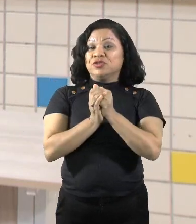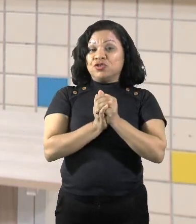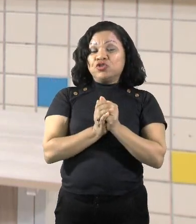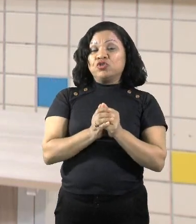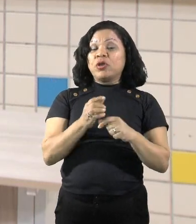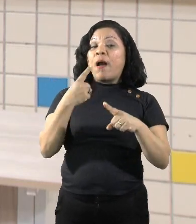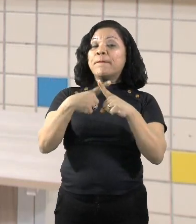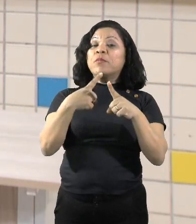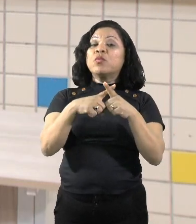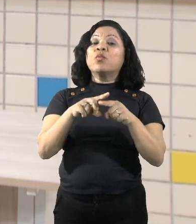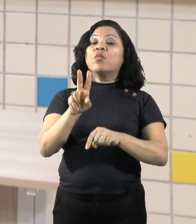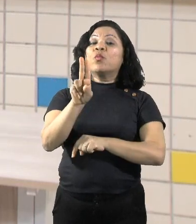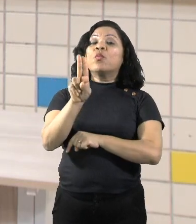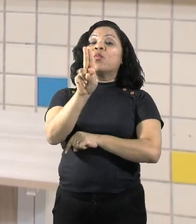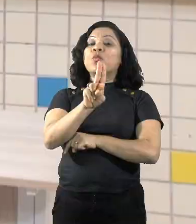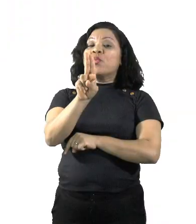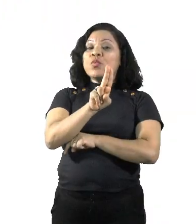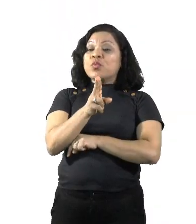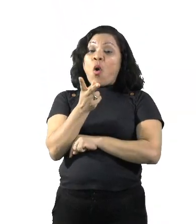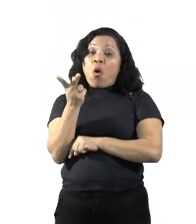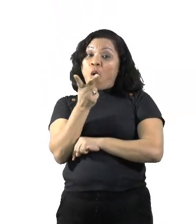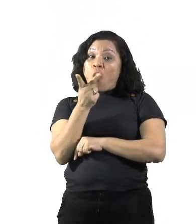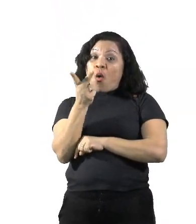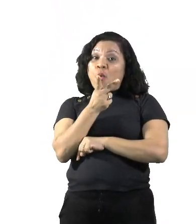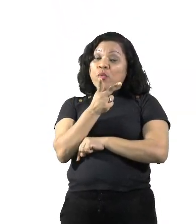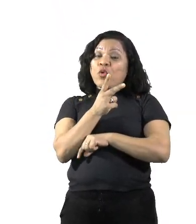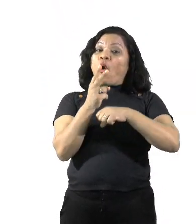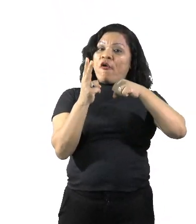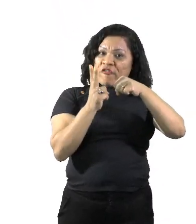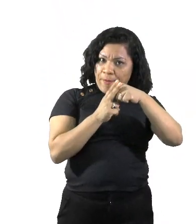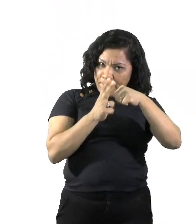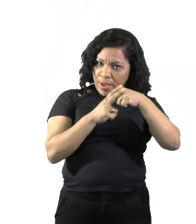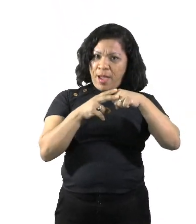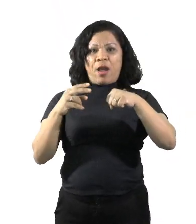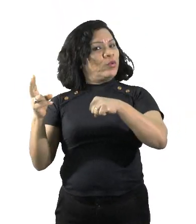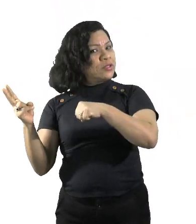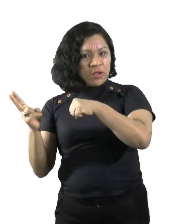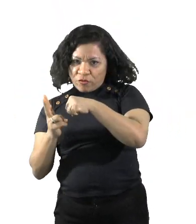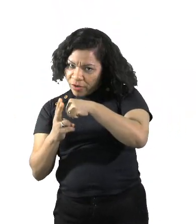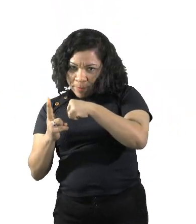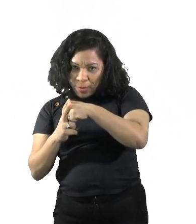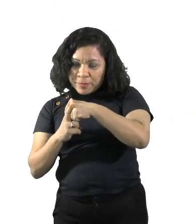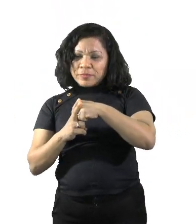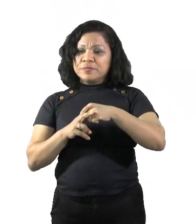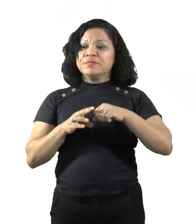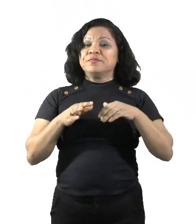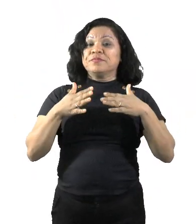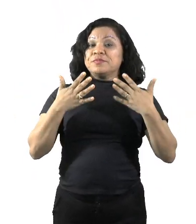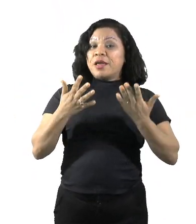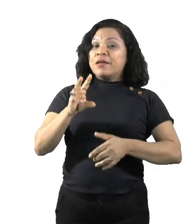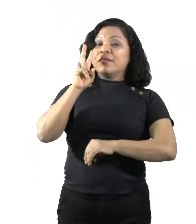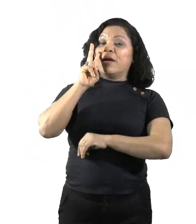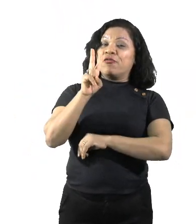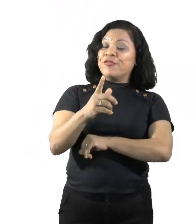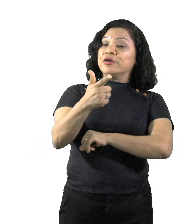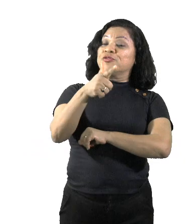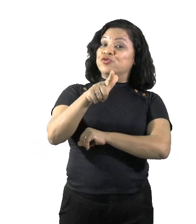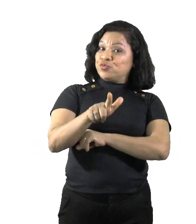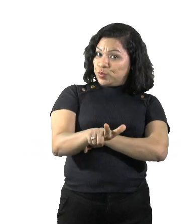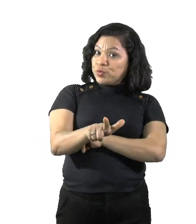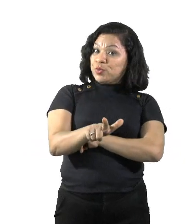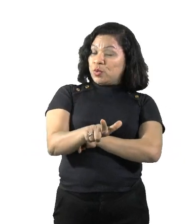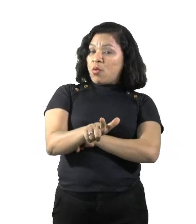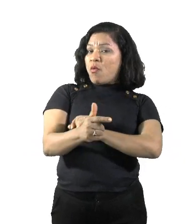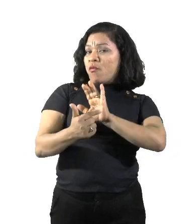não verbal. Vocês viram que, novamente aí na telinha de vocês, essa imagem, ela está fazendo referência